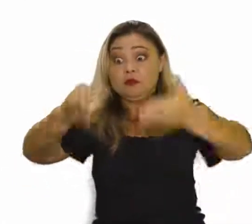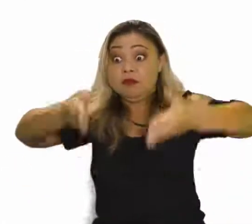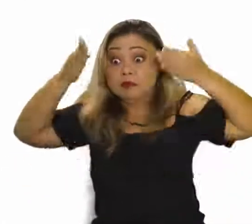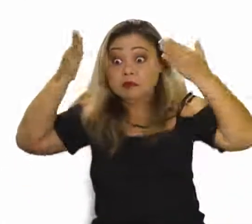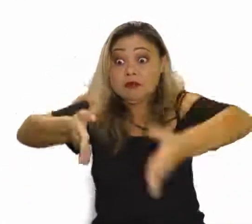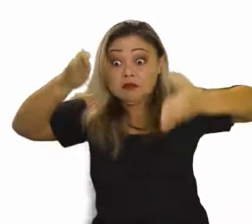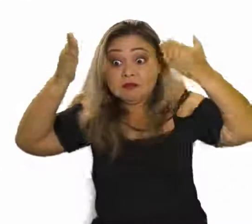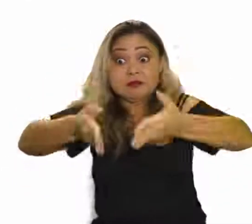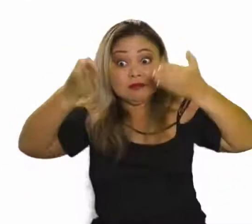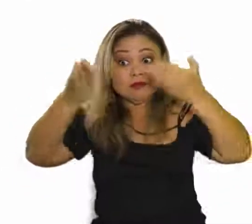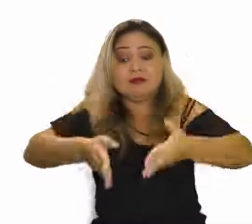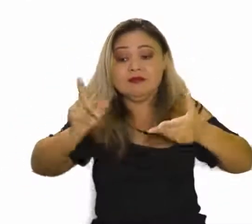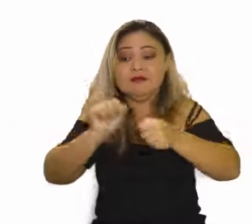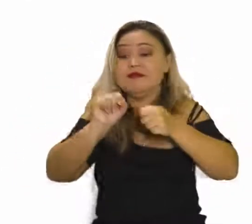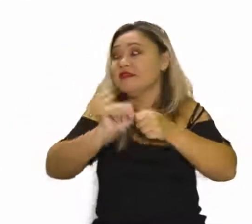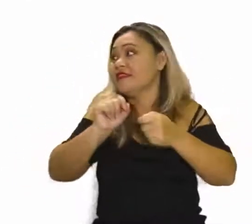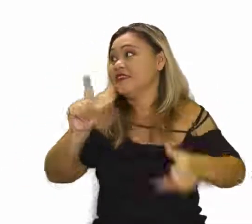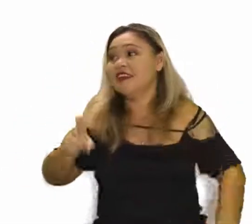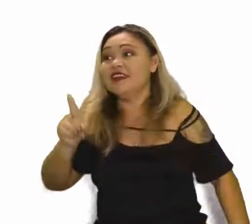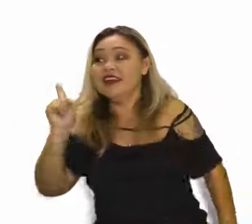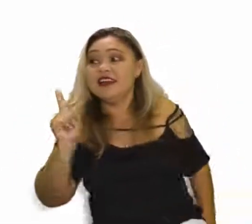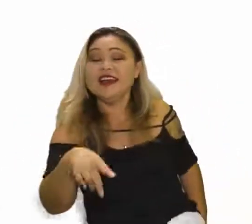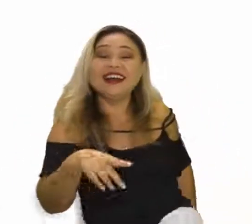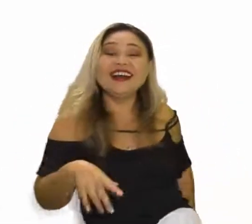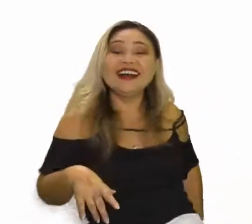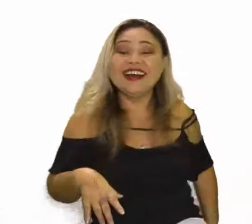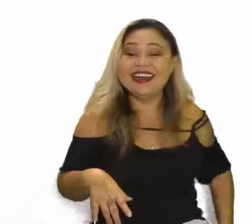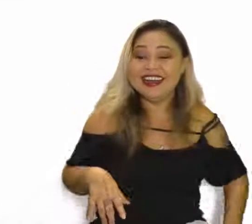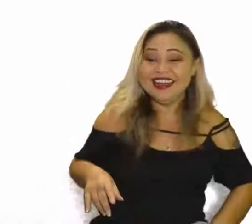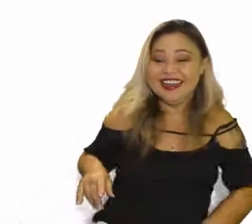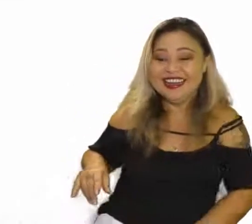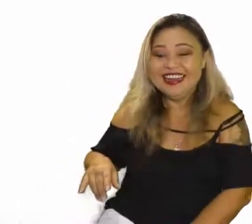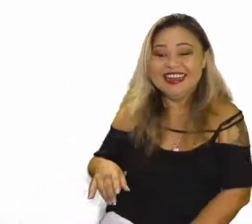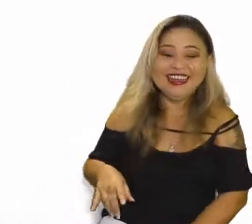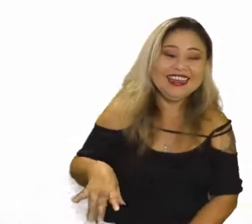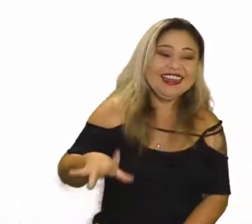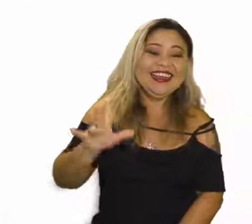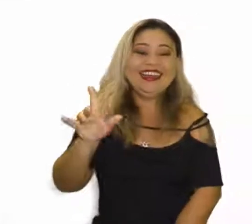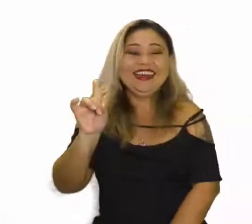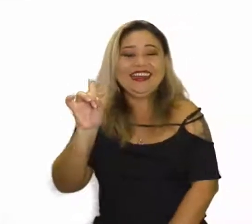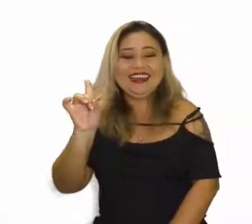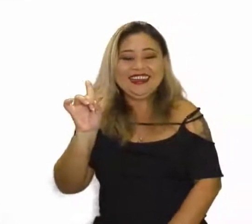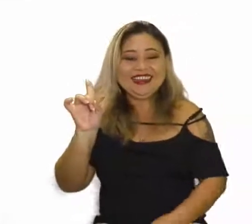foco! Foco! Aí joga uma foca. Pum. Atividade